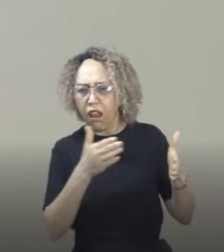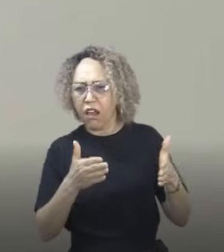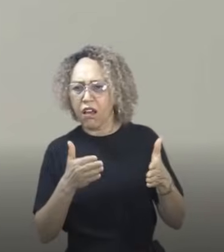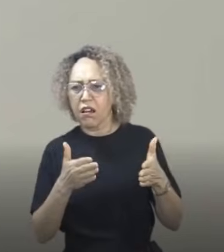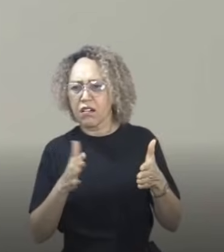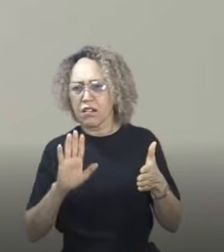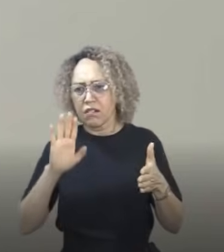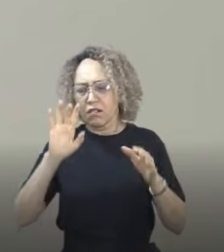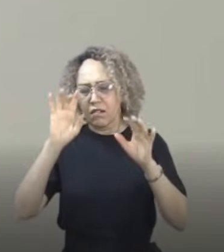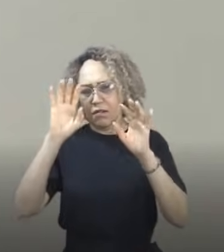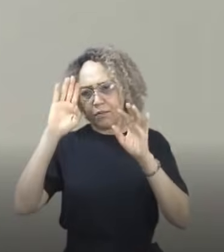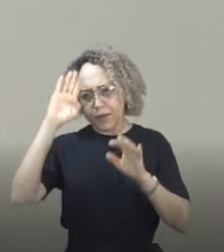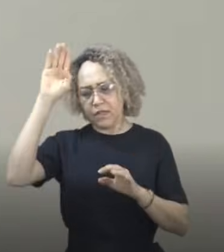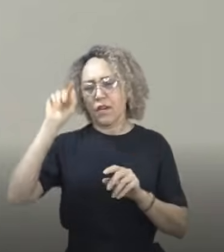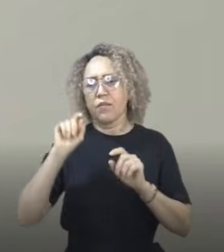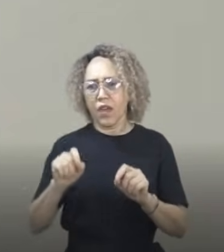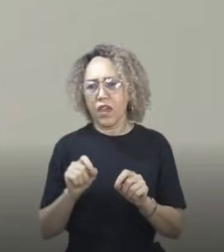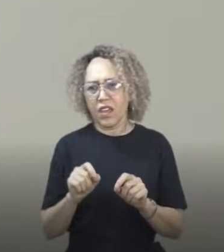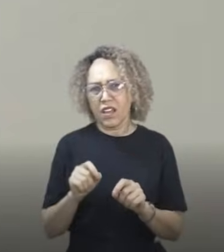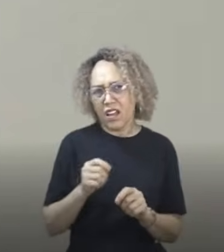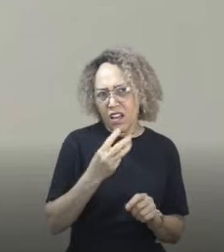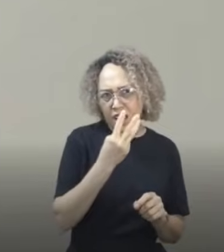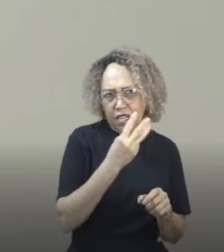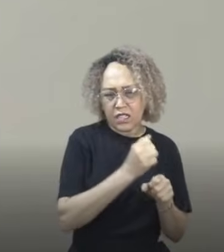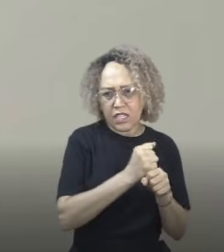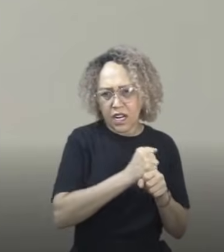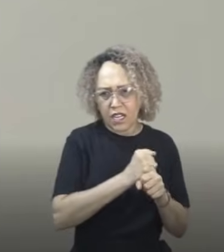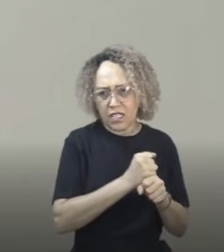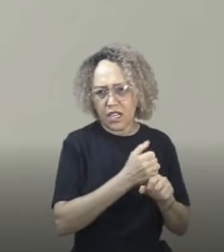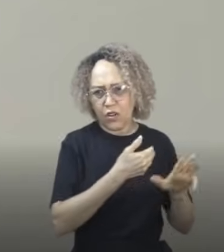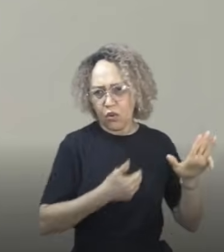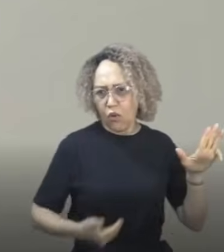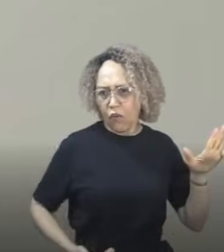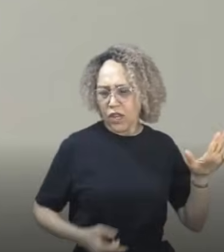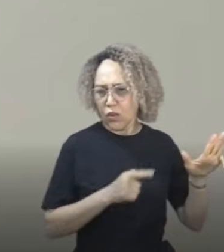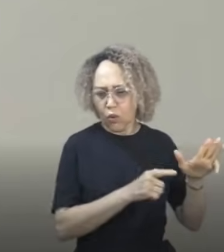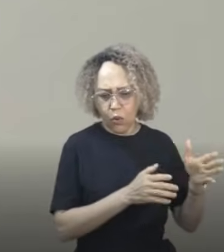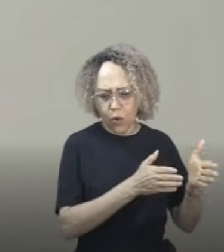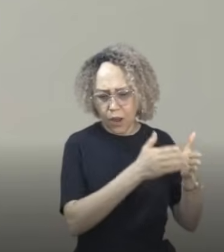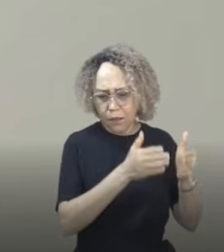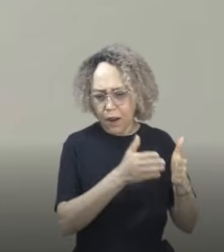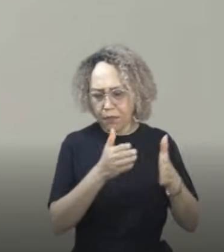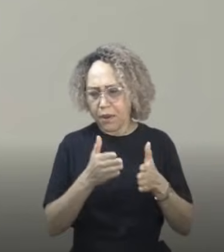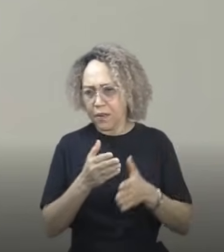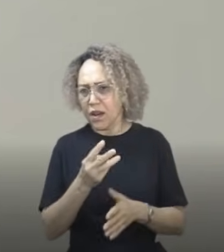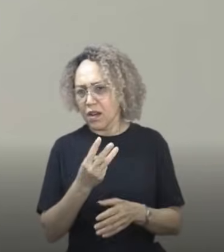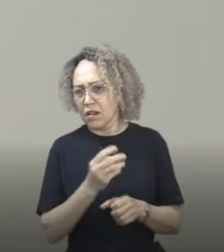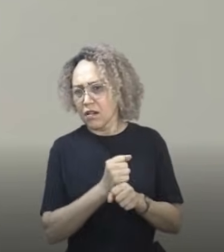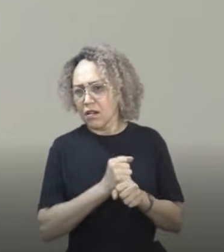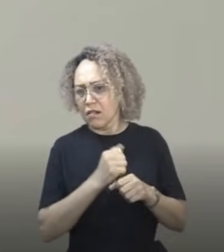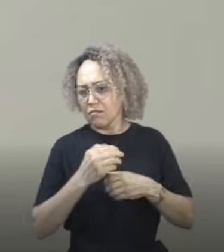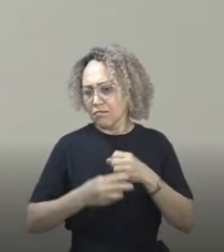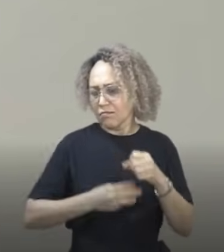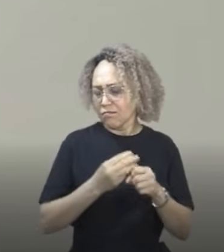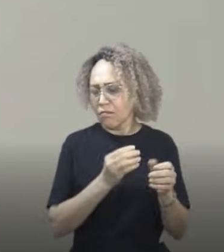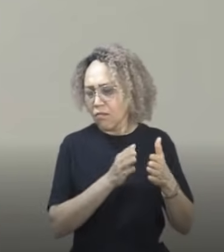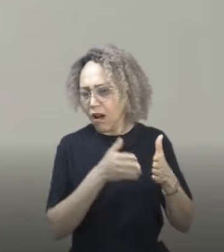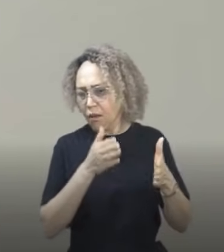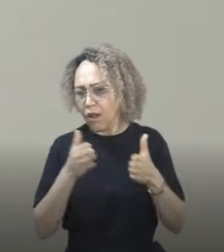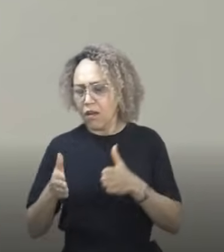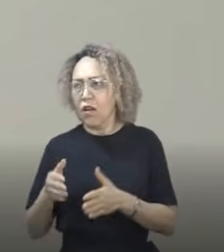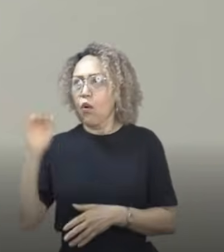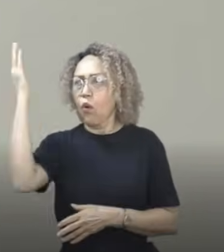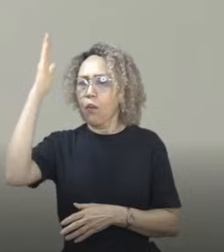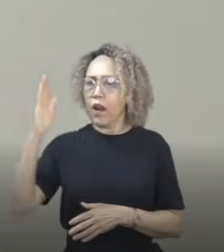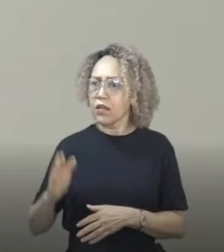especial agora, nesses últimos 3 anos aí do governo do presidente Lula, o Brasil já avançou muito na produção de